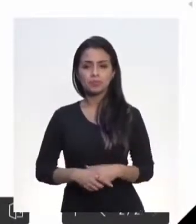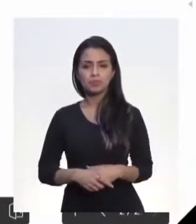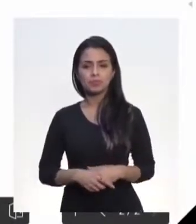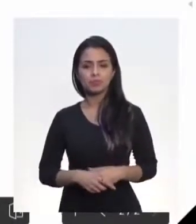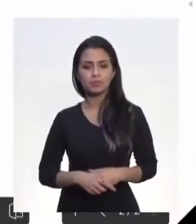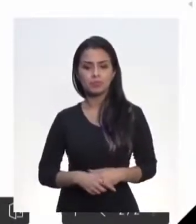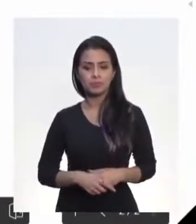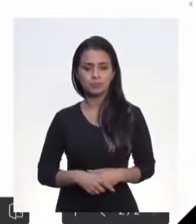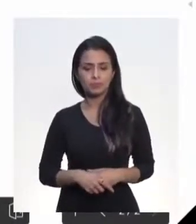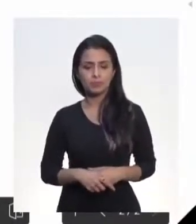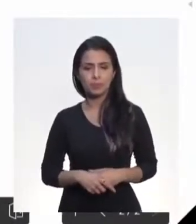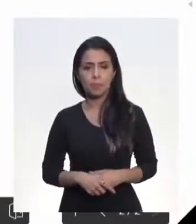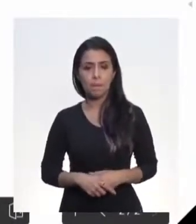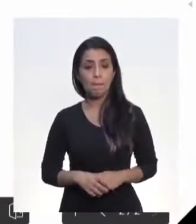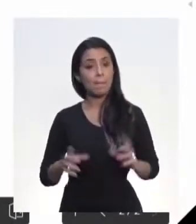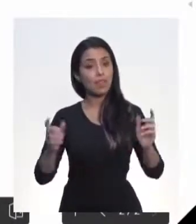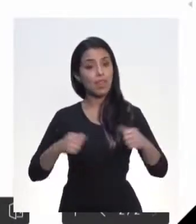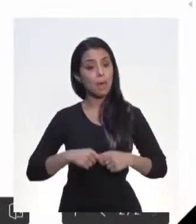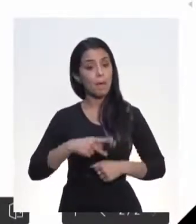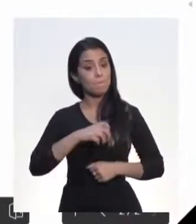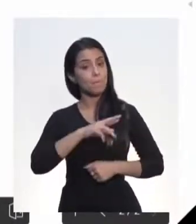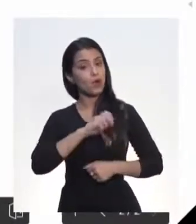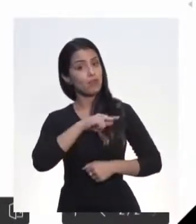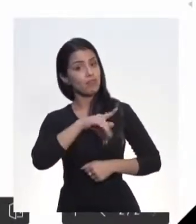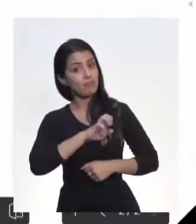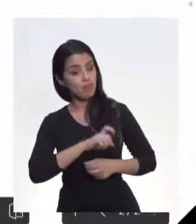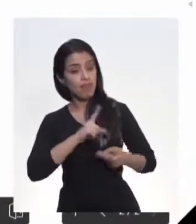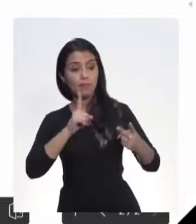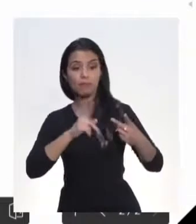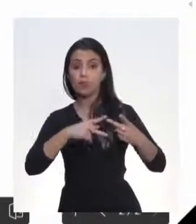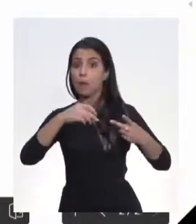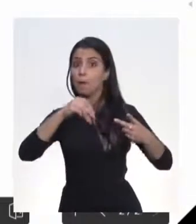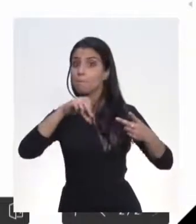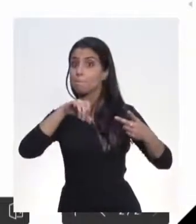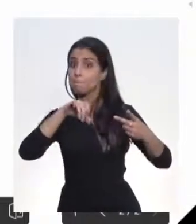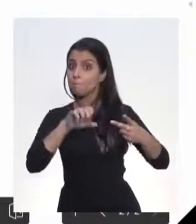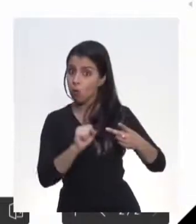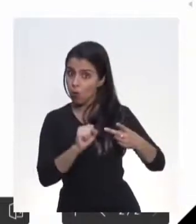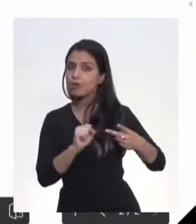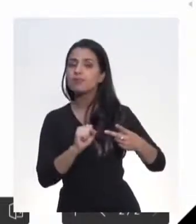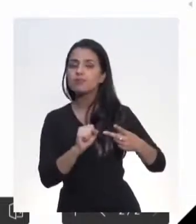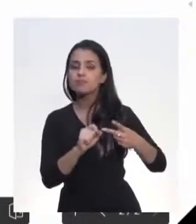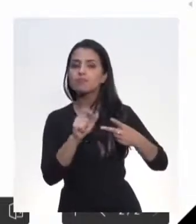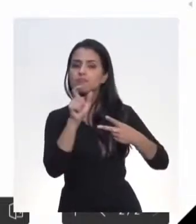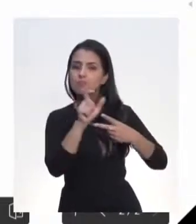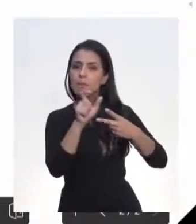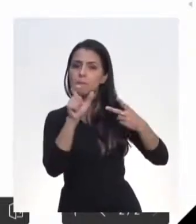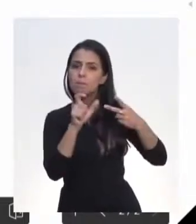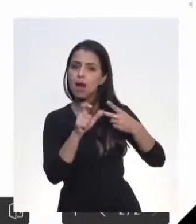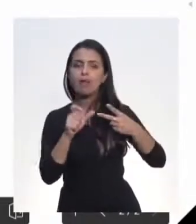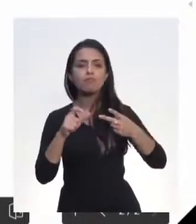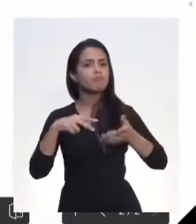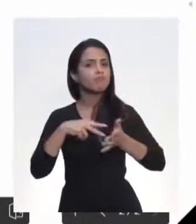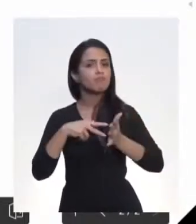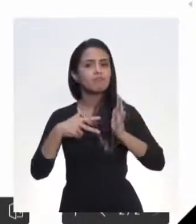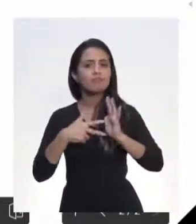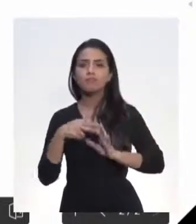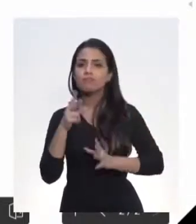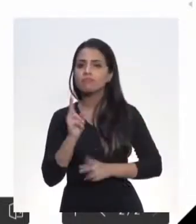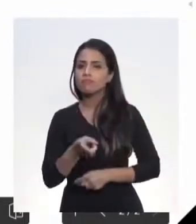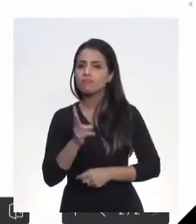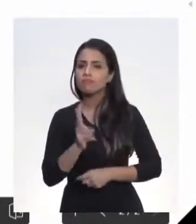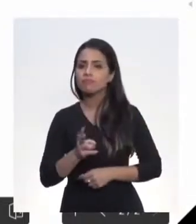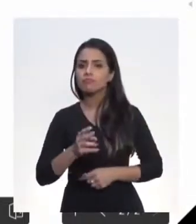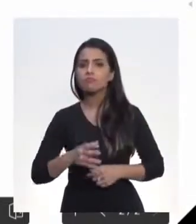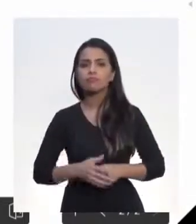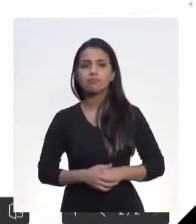Poderia ser porque, poderia ser pois, não é ideia. Ó, e eu poderia ter começado, eu ia começar diferente, na verdade.